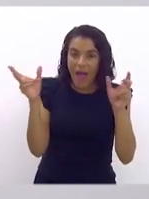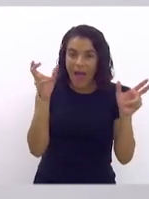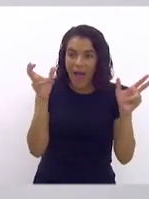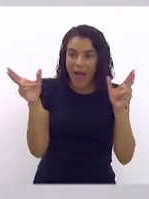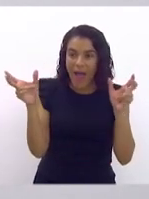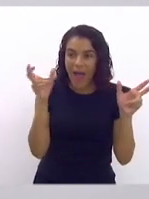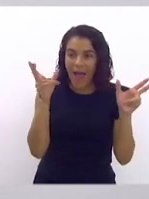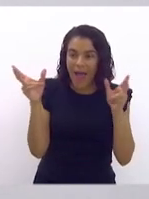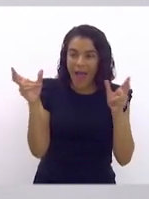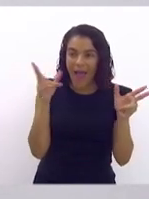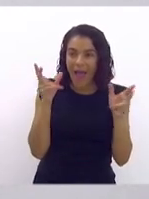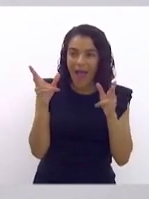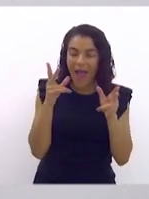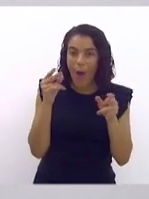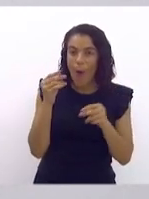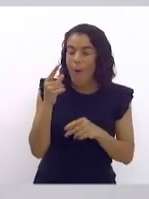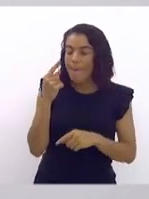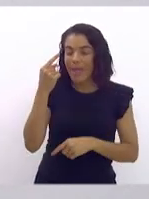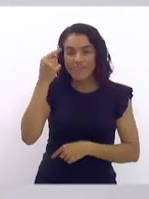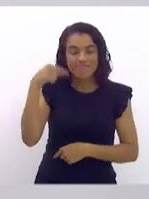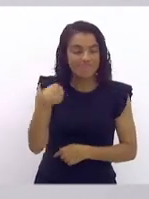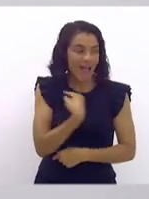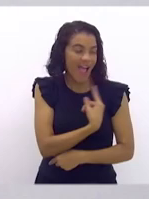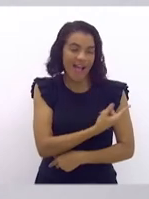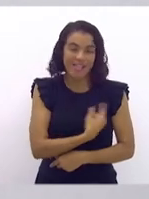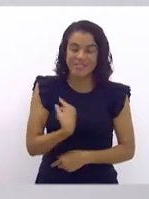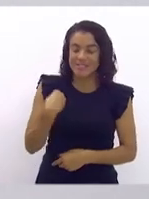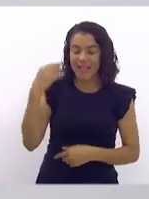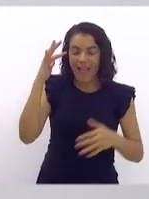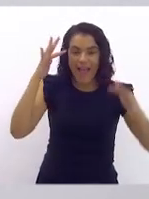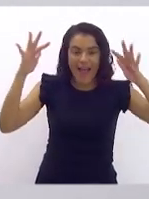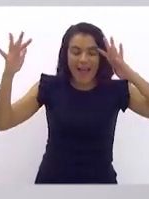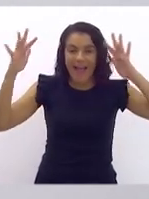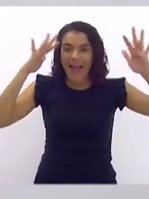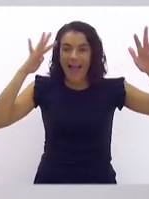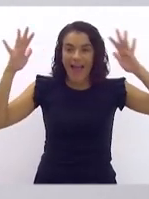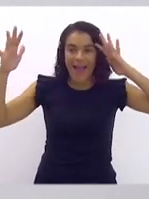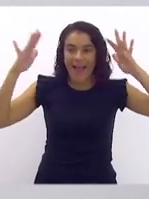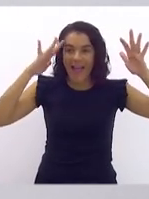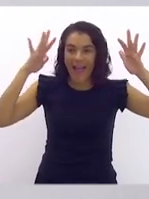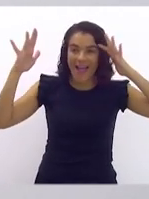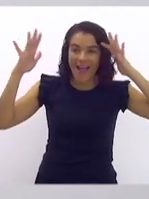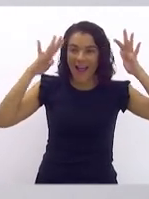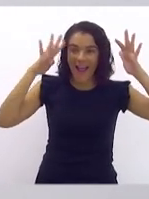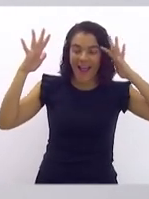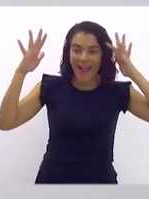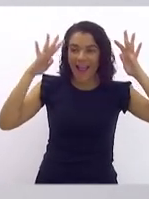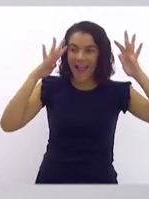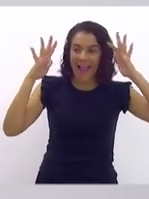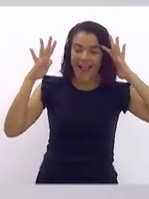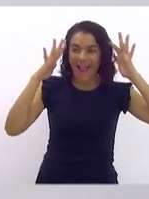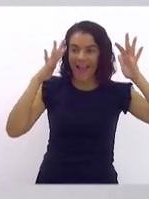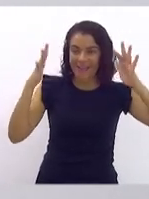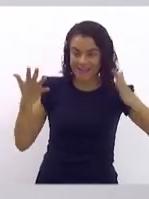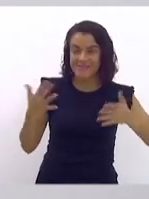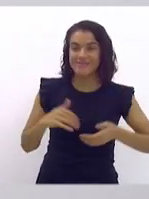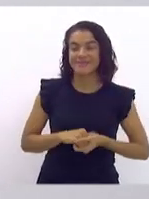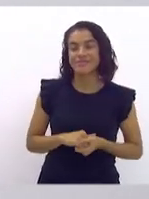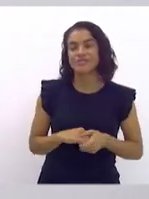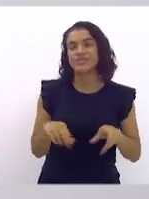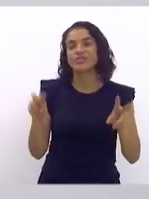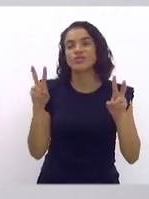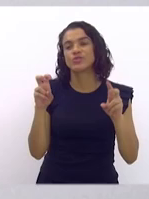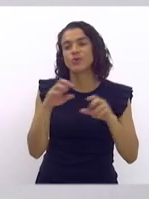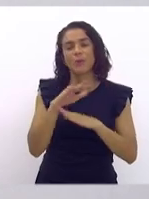cima da sua fala um enriquecimento de ideias, de brainstorming que foi surgindo aqui na nossa mente com